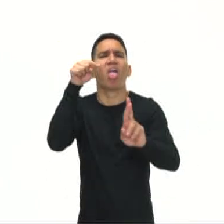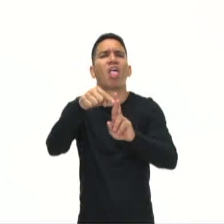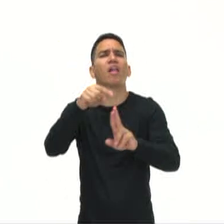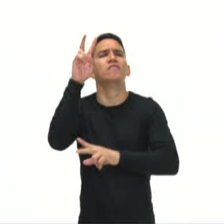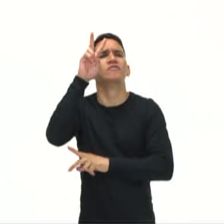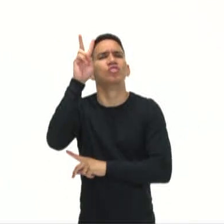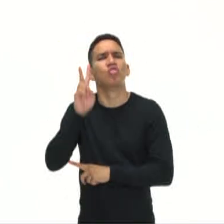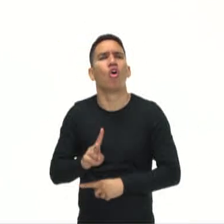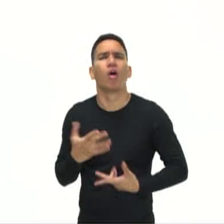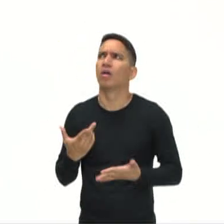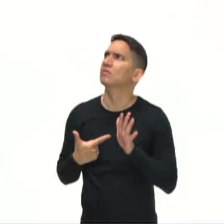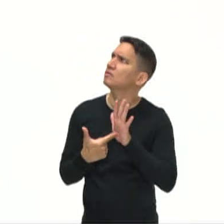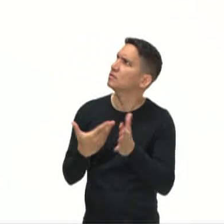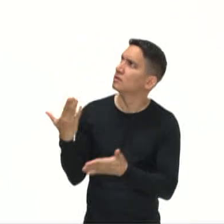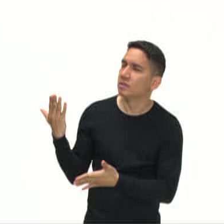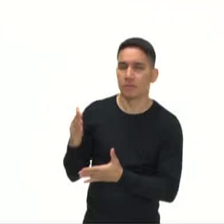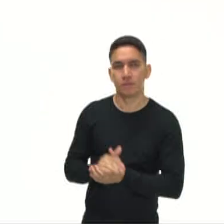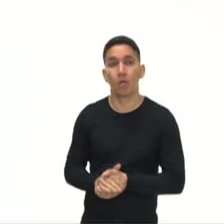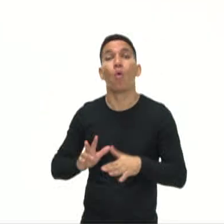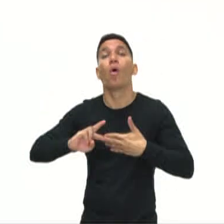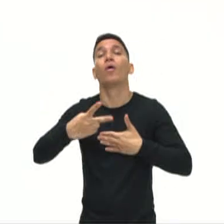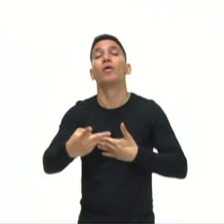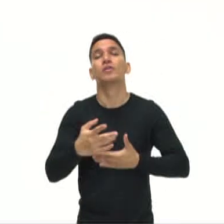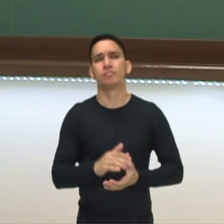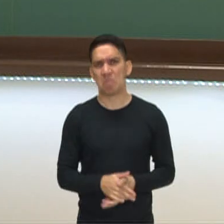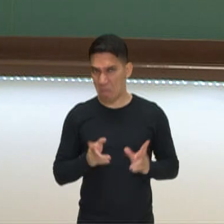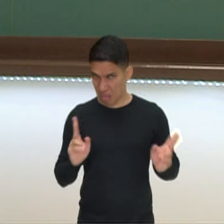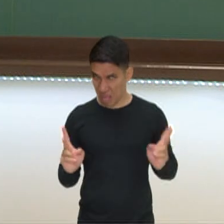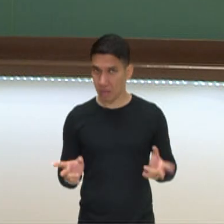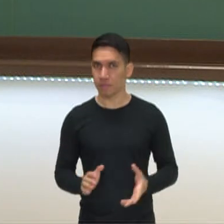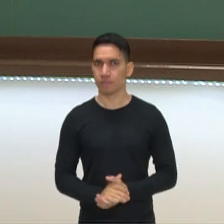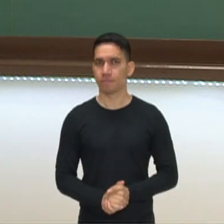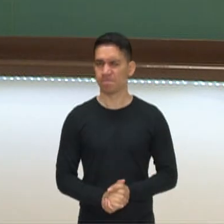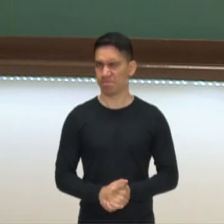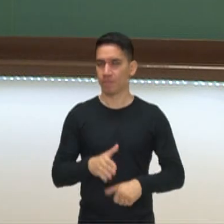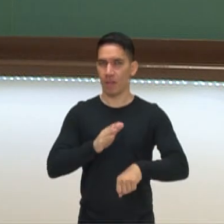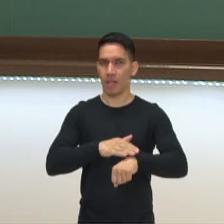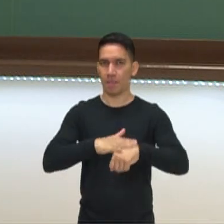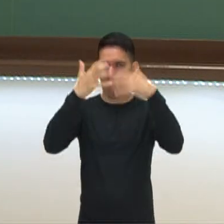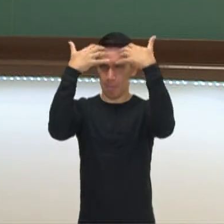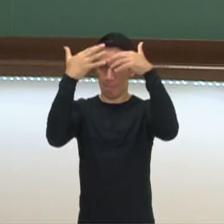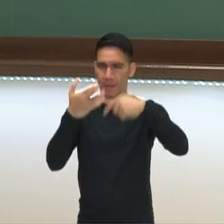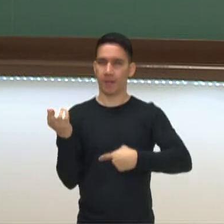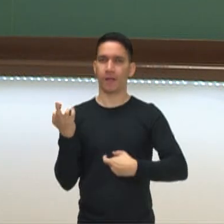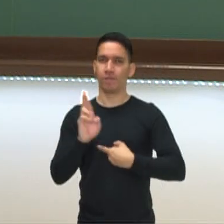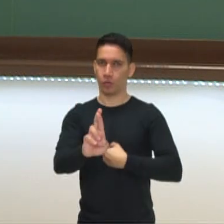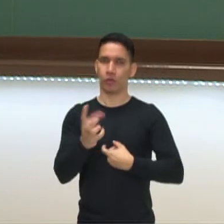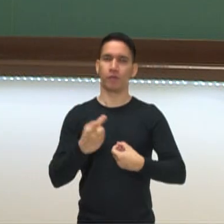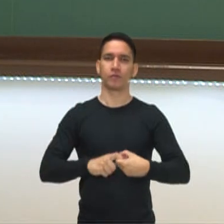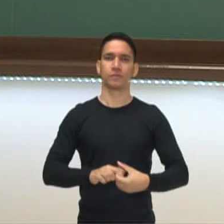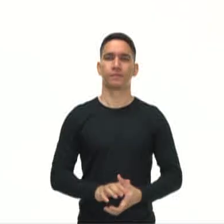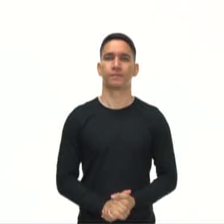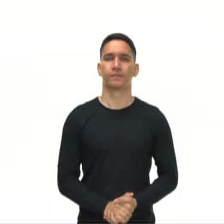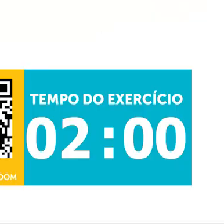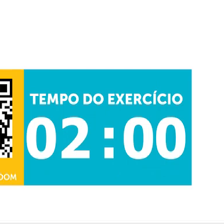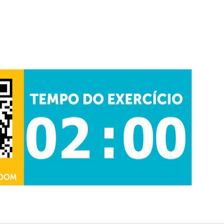que o cartaz faz referência? E o resultado? Foi o mesmo? Vocês vão ter um tempinho aí para pensar e eu já retorno.